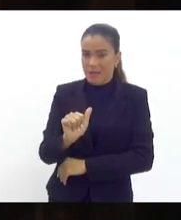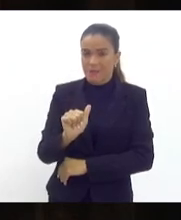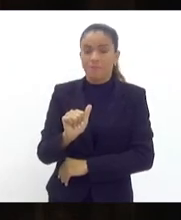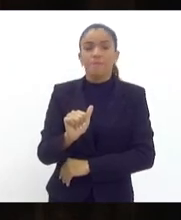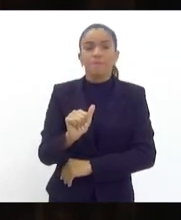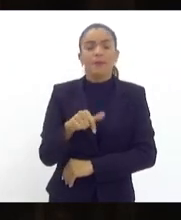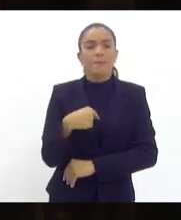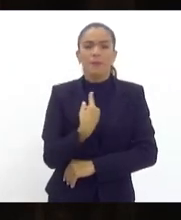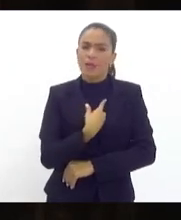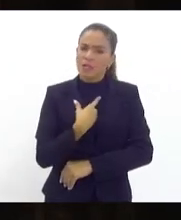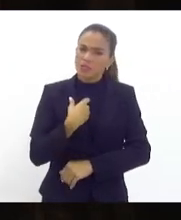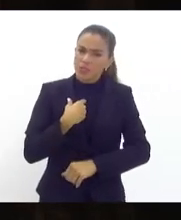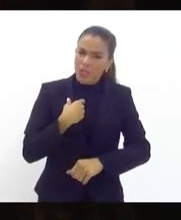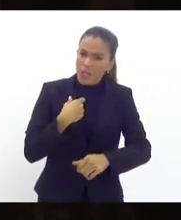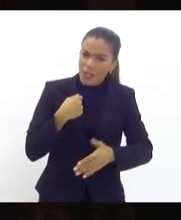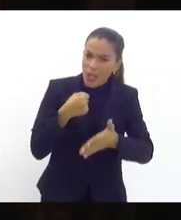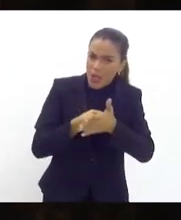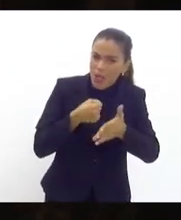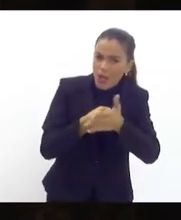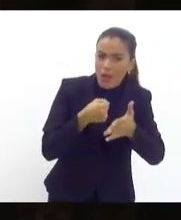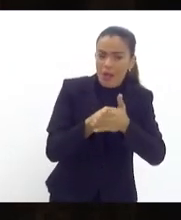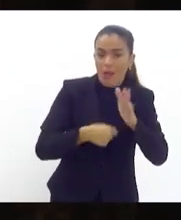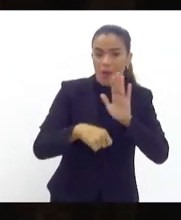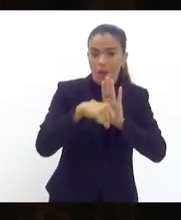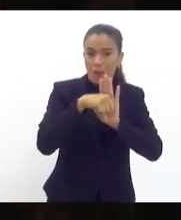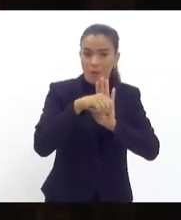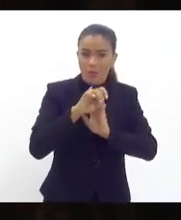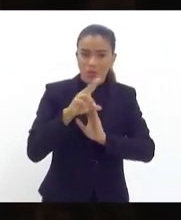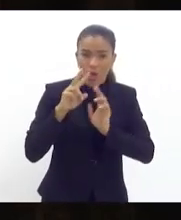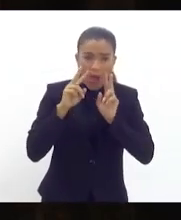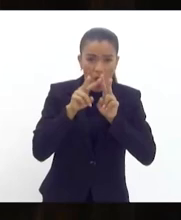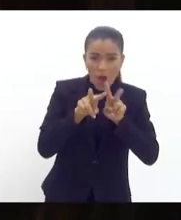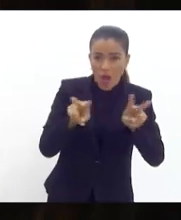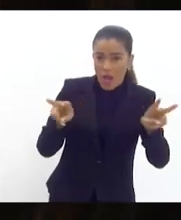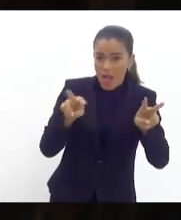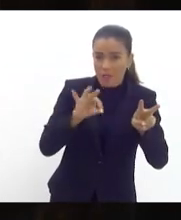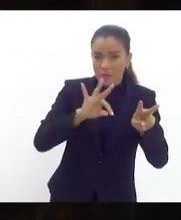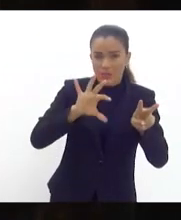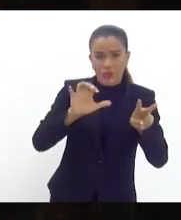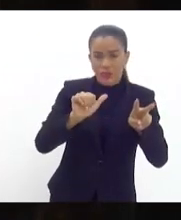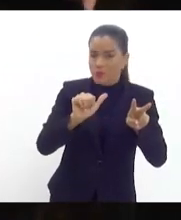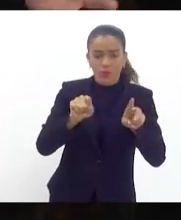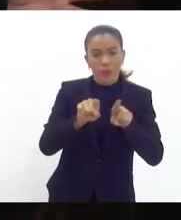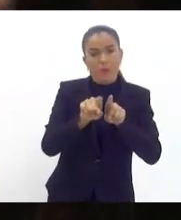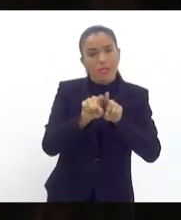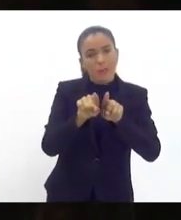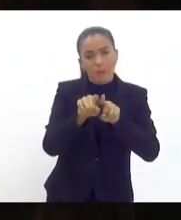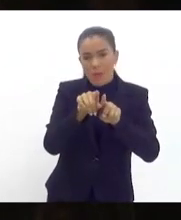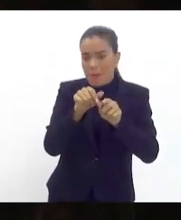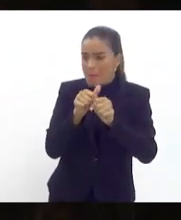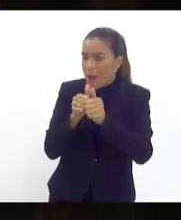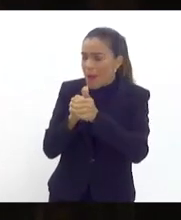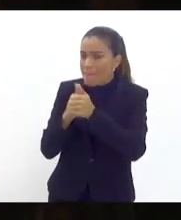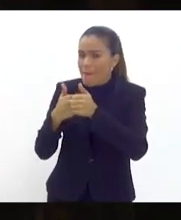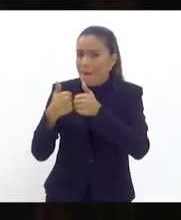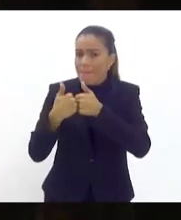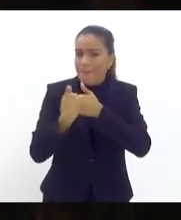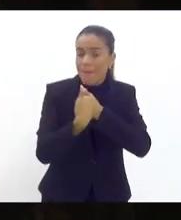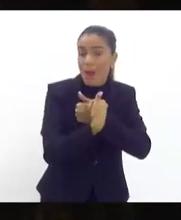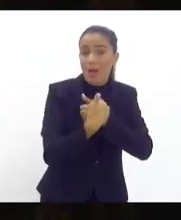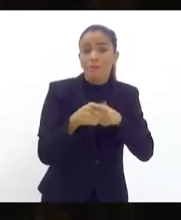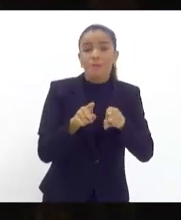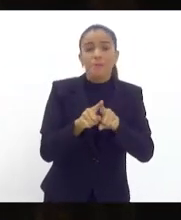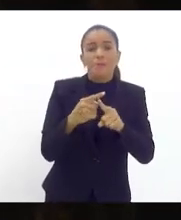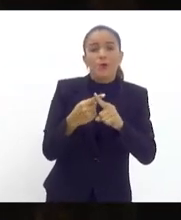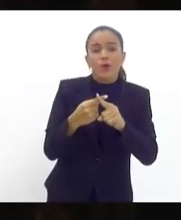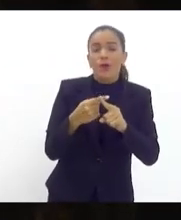para a gente combater o crime na Tijuca não adianta você só olhar para Tijuca você tem que olhar para inúmeras localidades do Rio de Janeiro porque nós sabemos